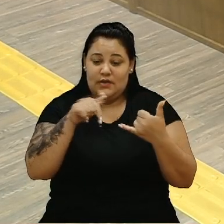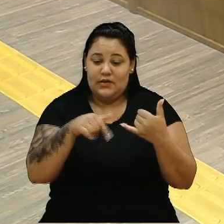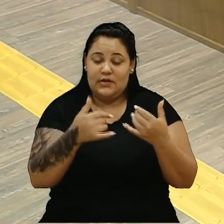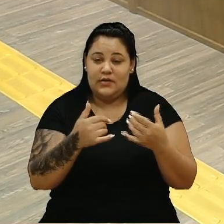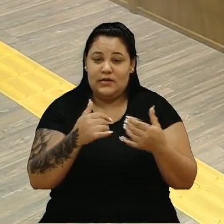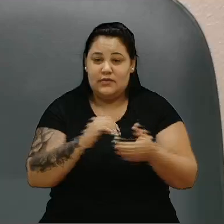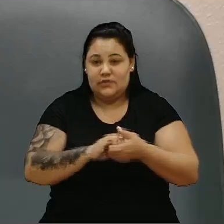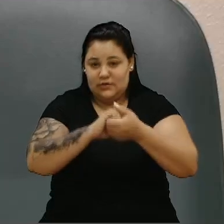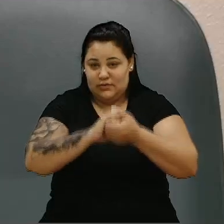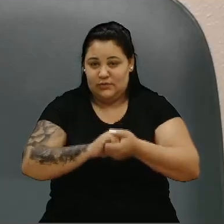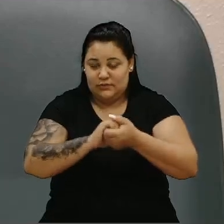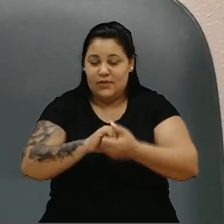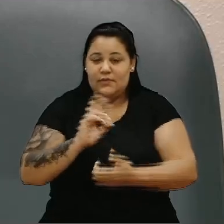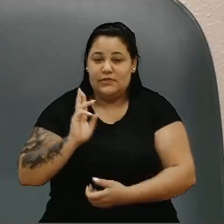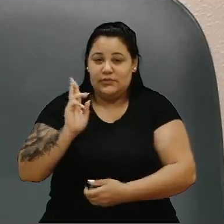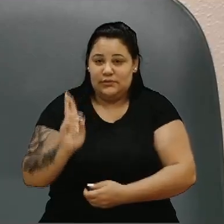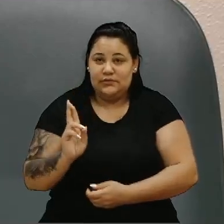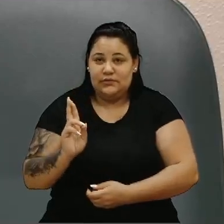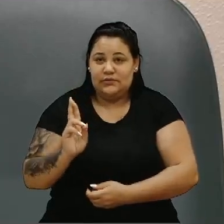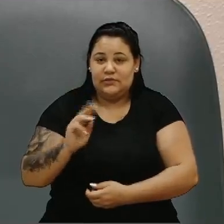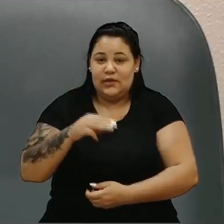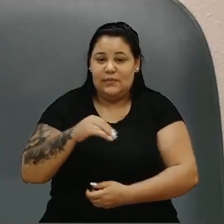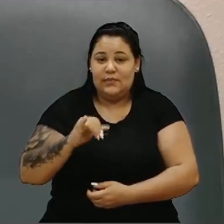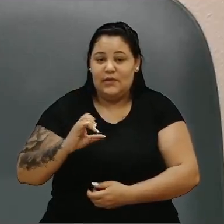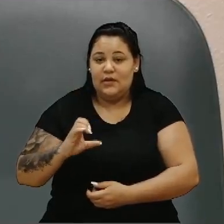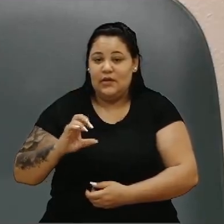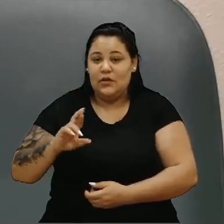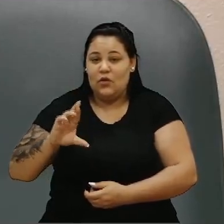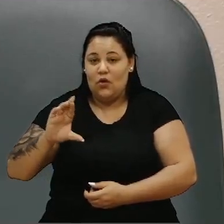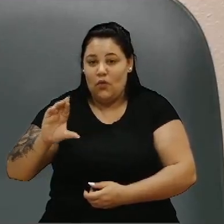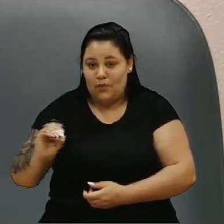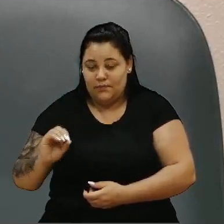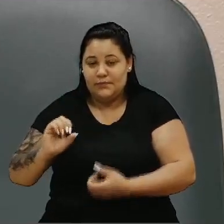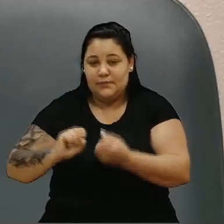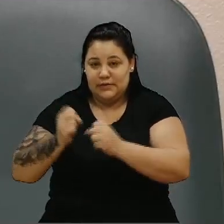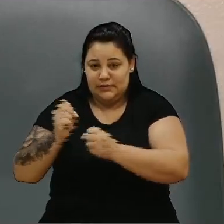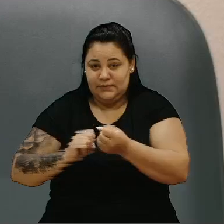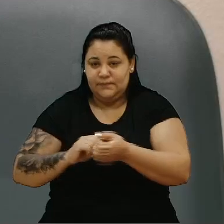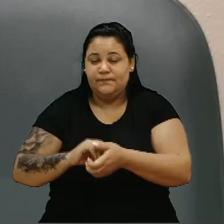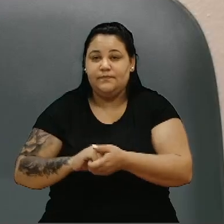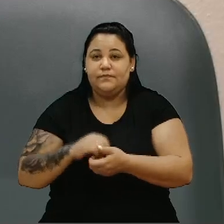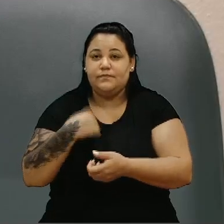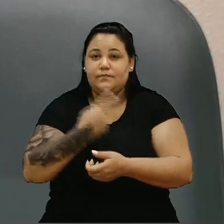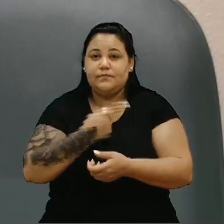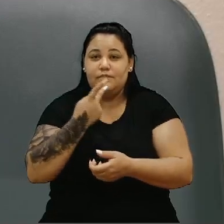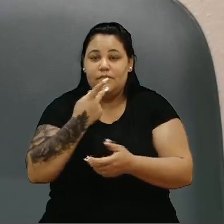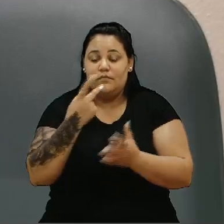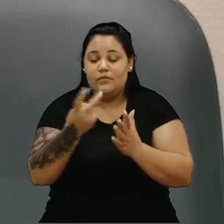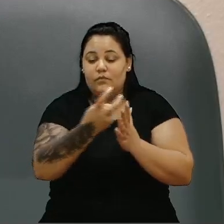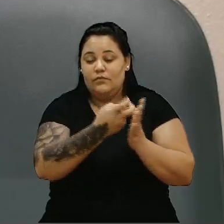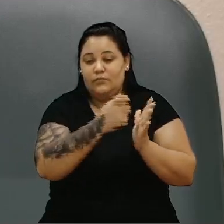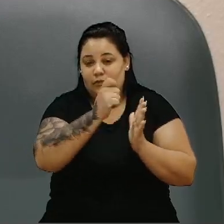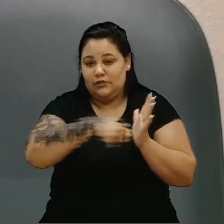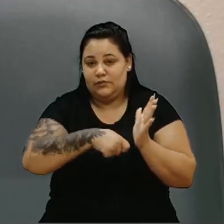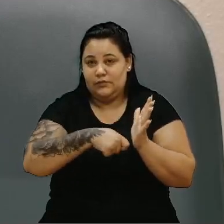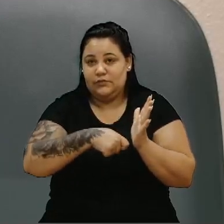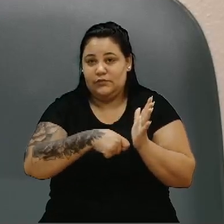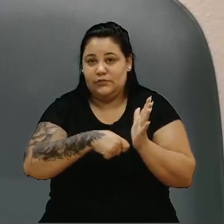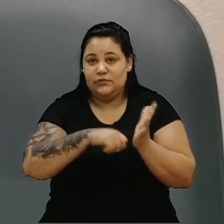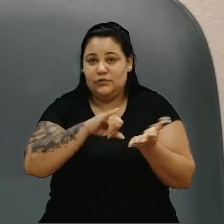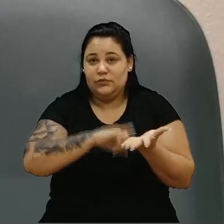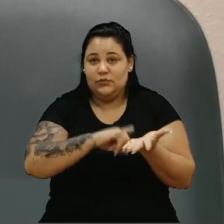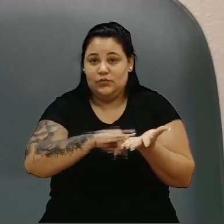representantes da Microempa. Ontem nós debatíamos sobre a questão da carga tributária, né, e da isenção do imposto de renda para as pessoas que recebem até